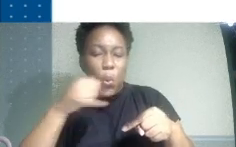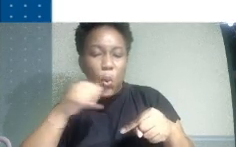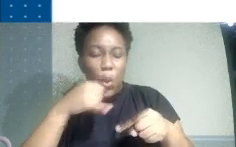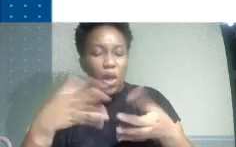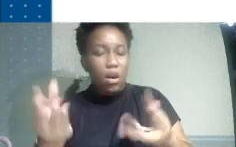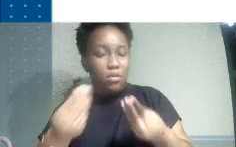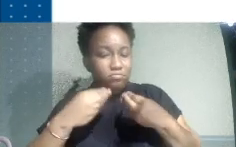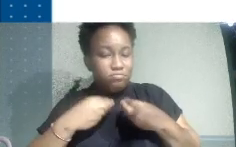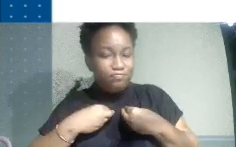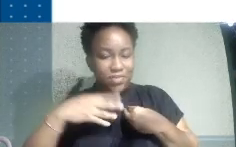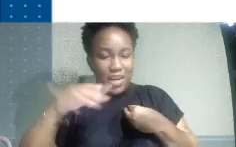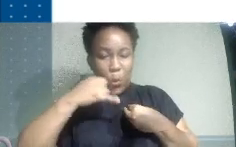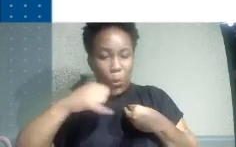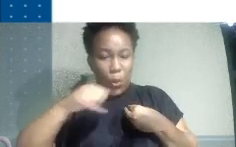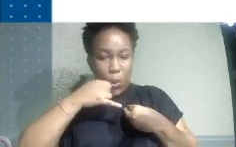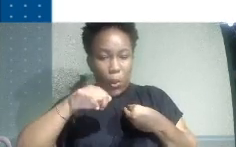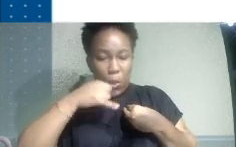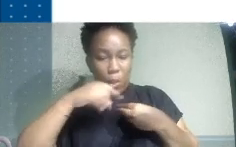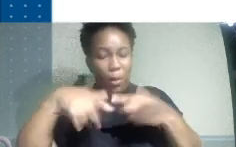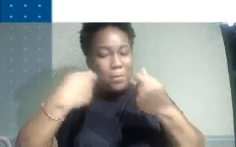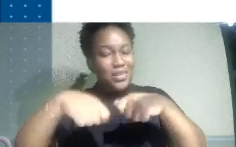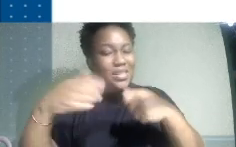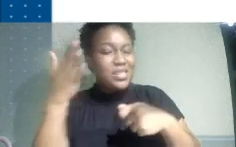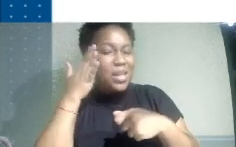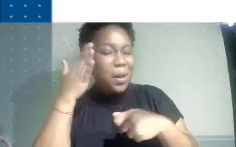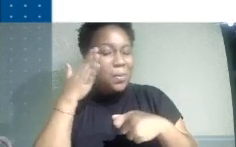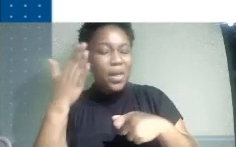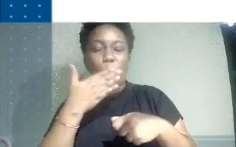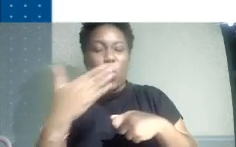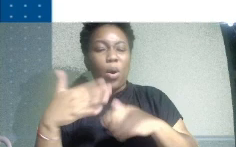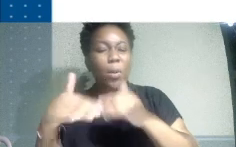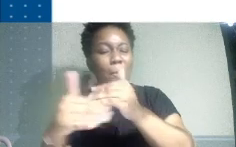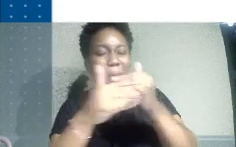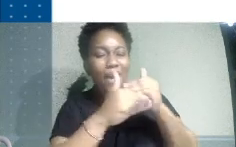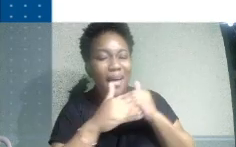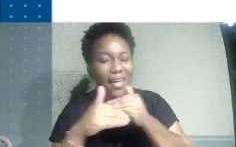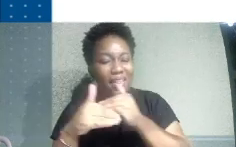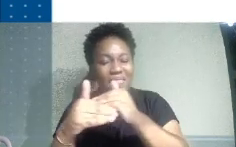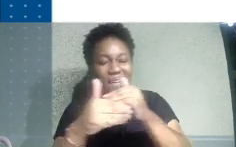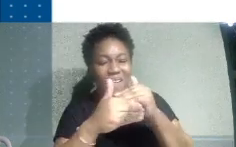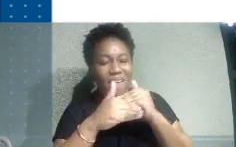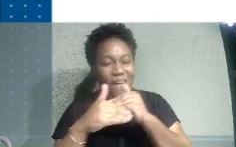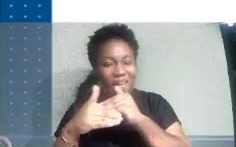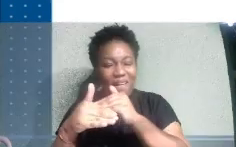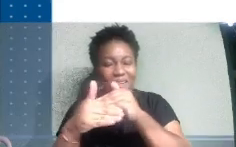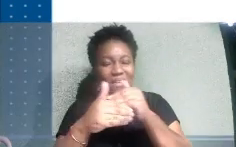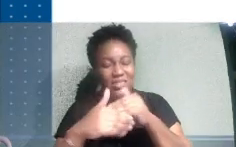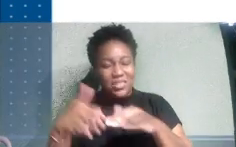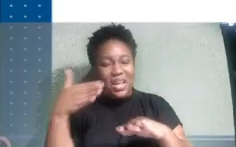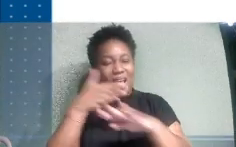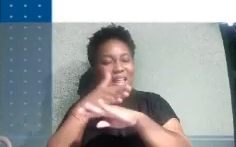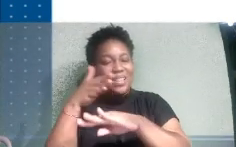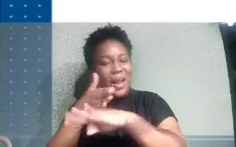ponto, preciso definir o padrão de entrada. Já a gente conversa um pouquinho sobre isso, aguenta aí. Depois,